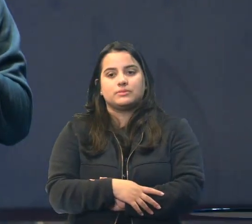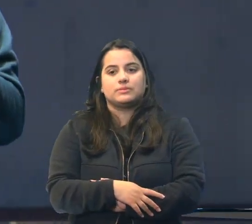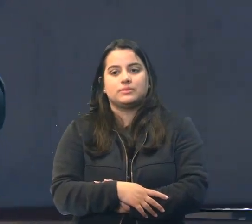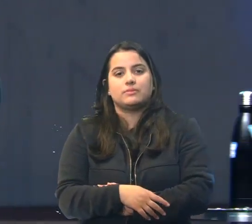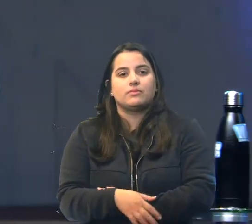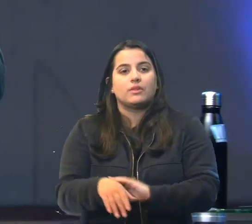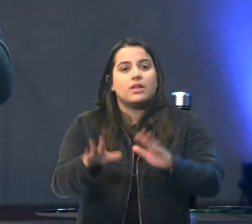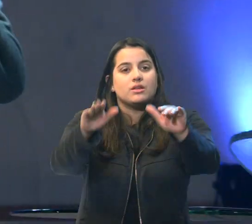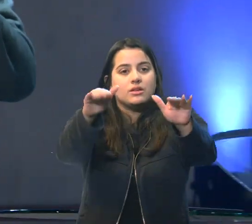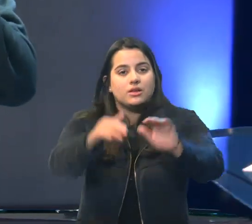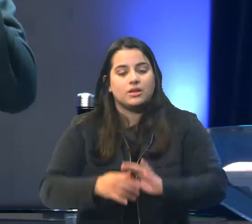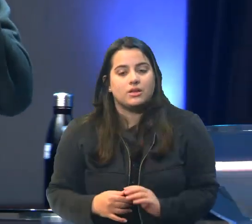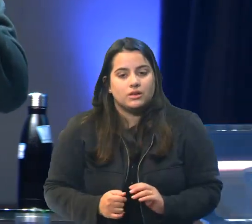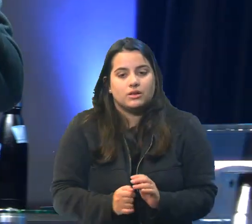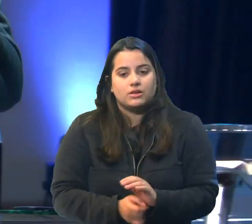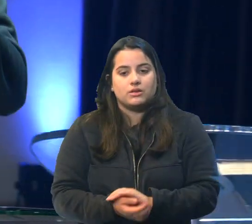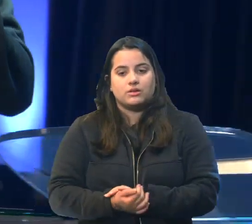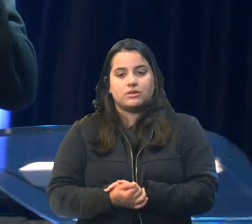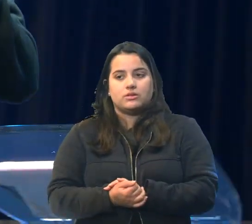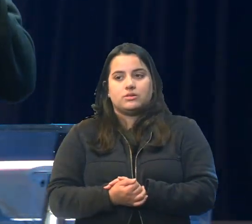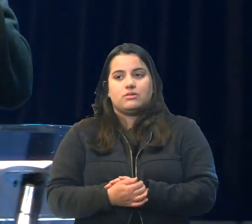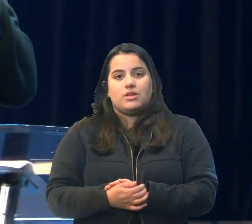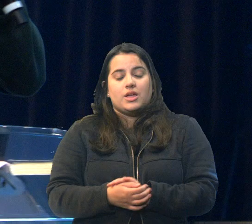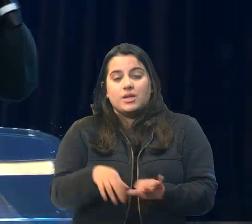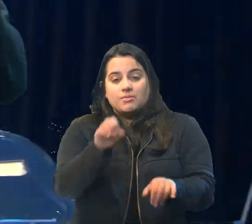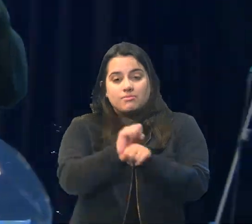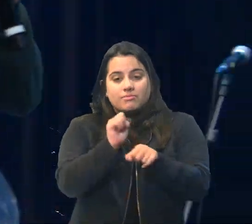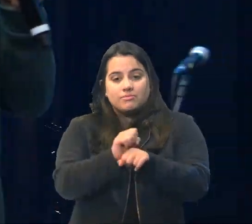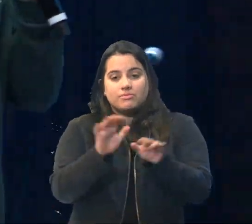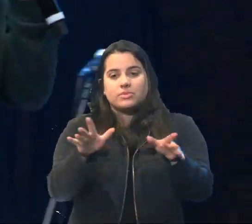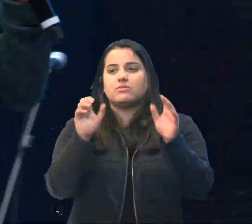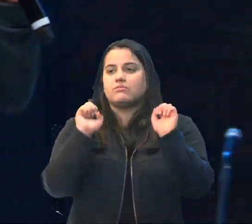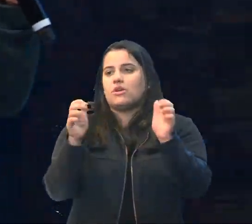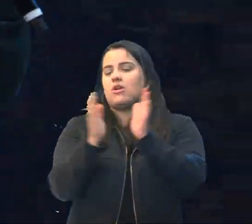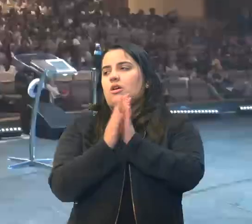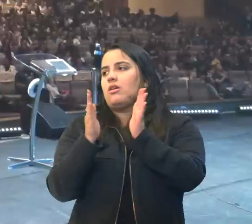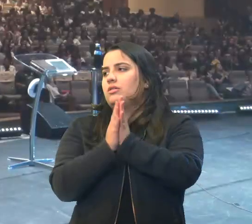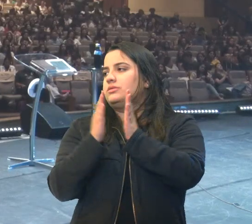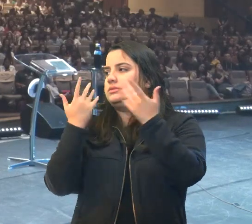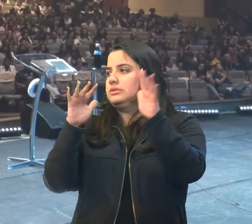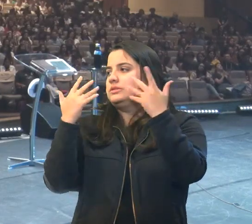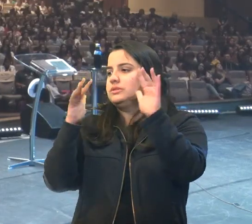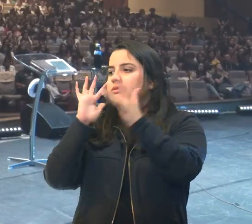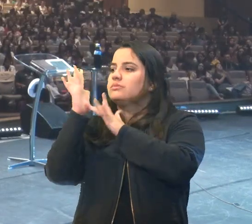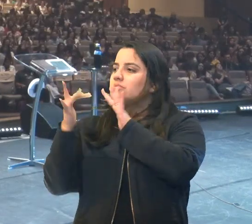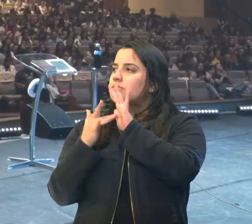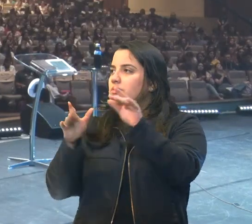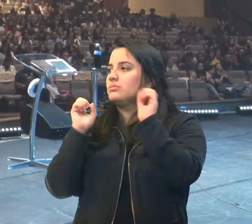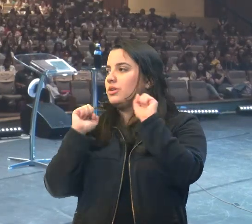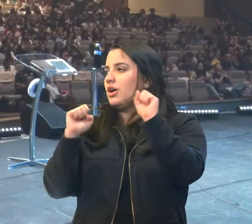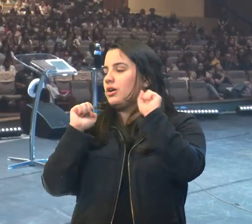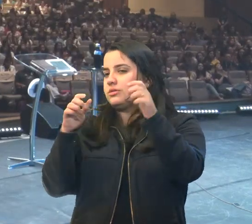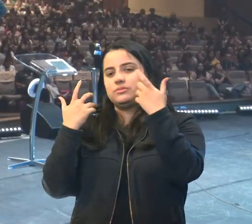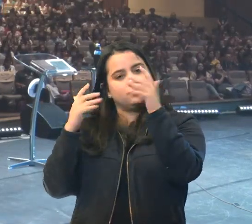Ei, para a tua rotina um pouco. Pode aplaudir Jesus, nós vamos ver a glória de Deus